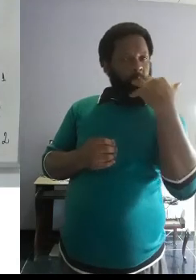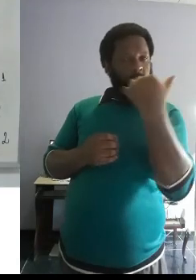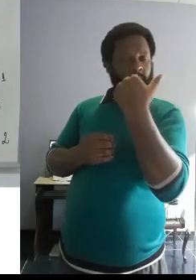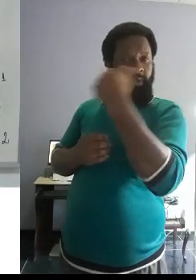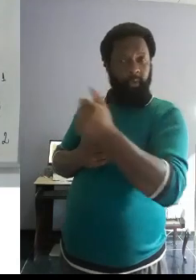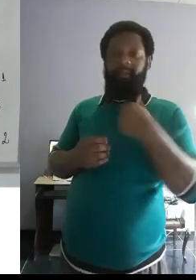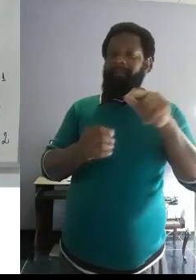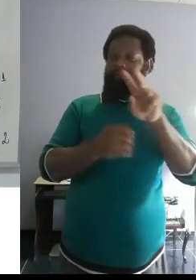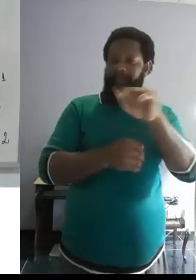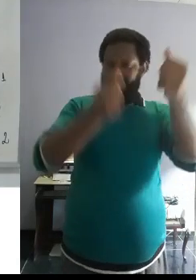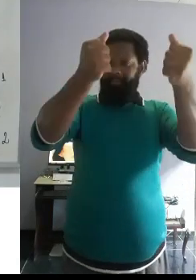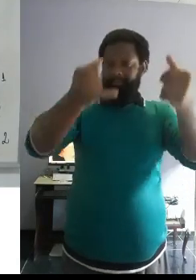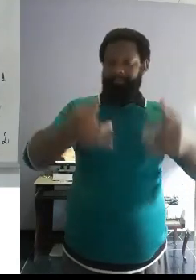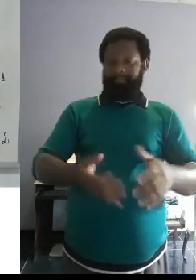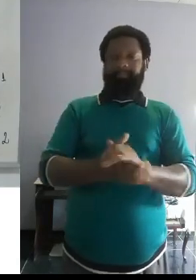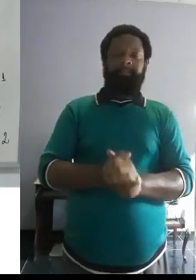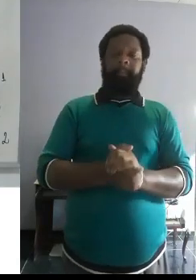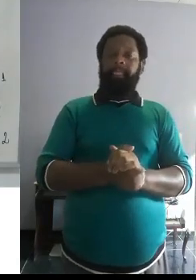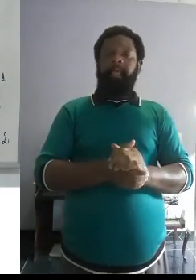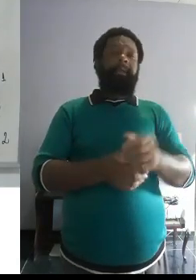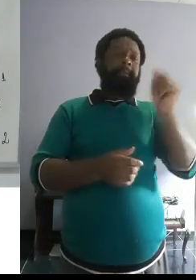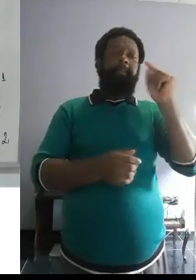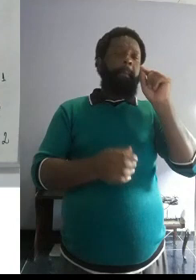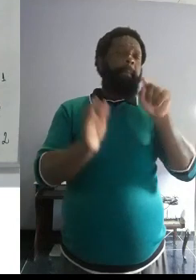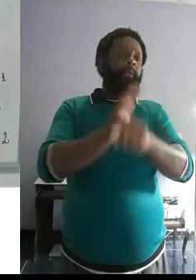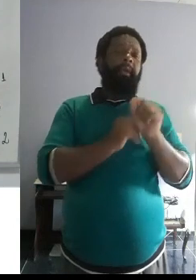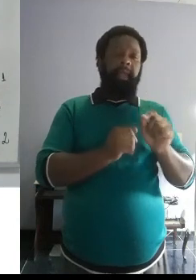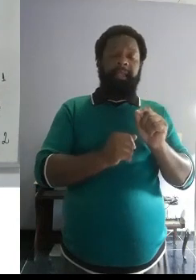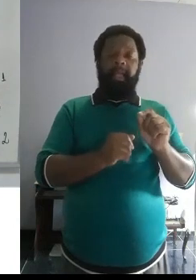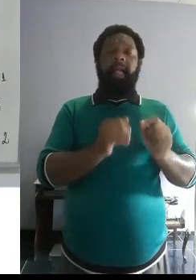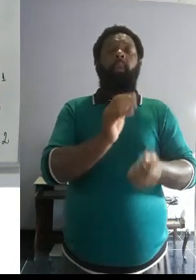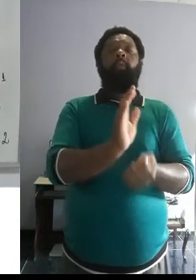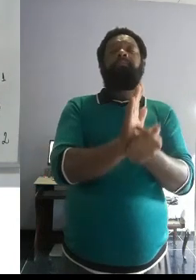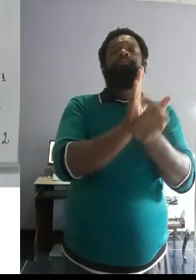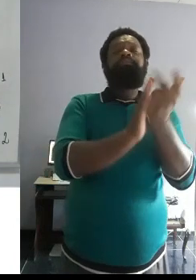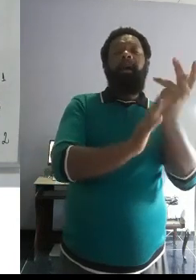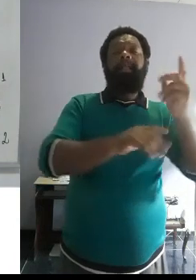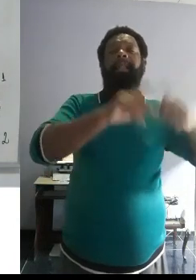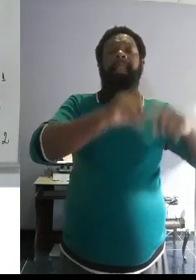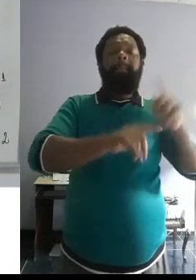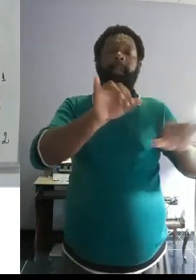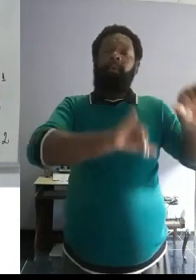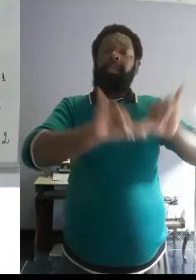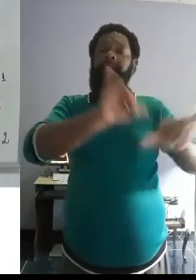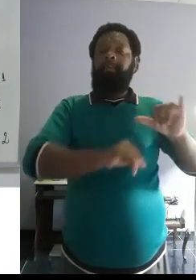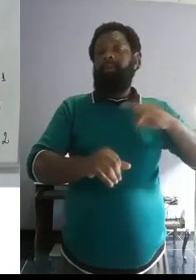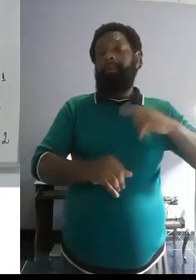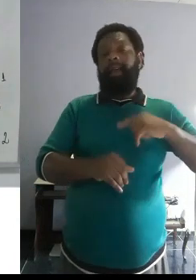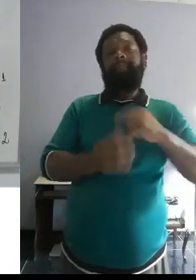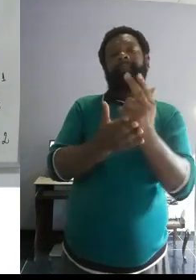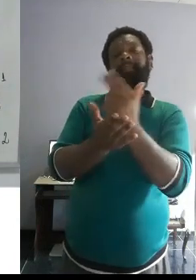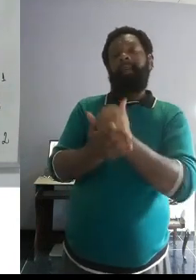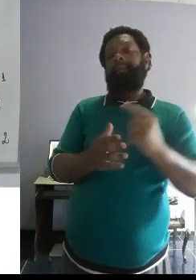vamos fazer algumas análises. A primeira pergunta que eu faço é número de elementos químicos. Quantos elementos químicos eu tenho